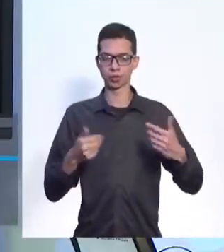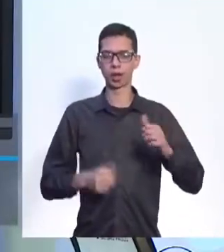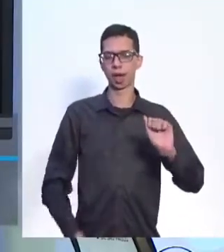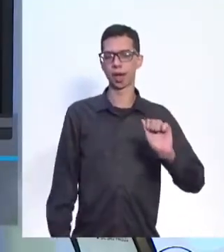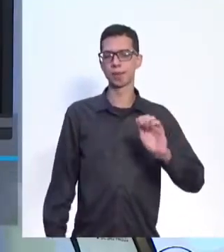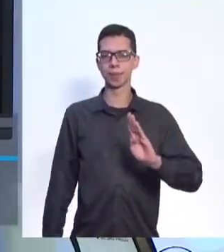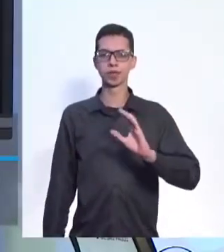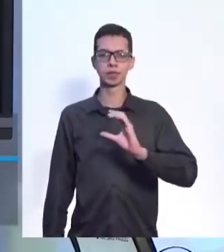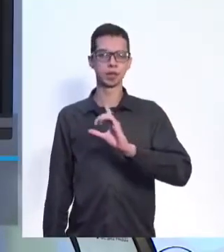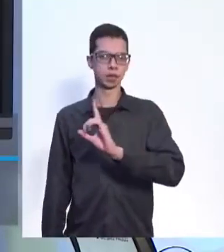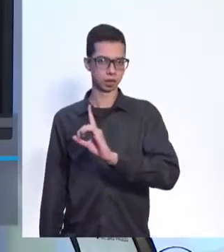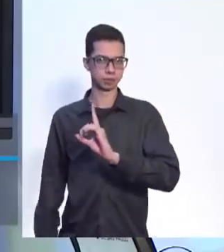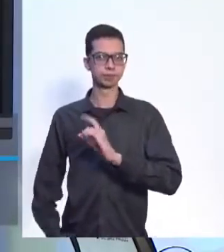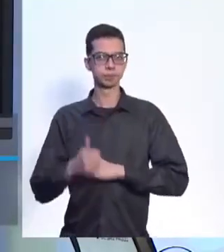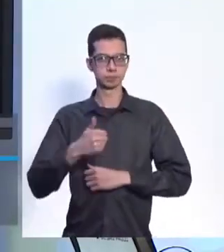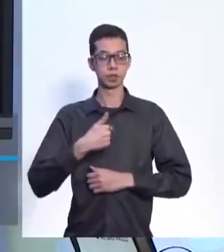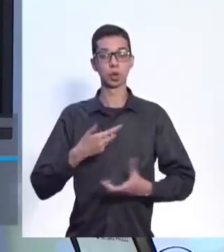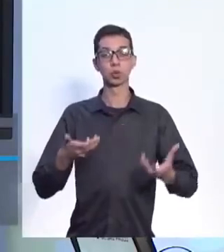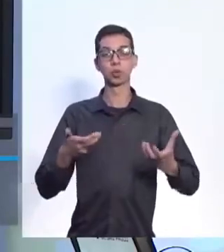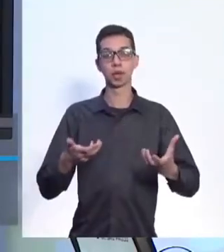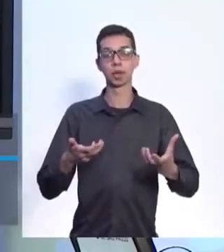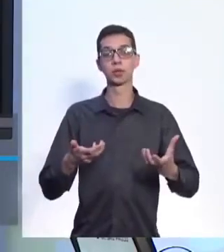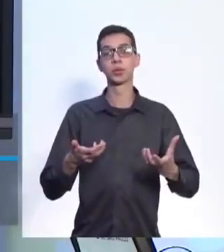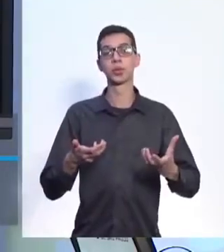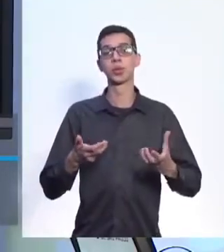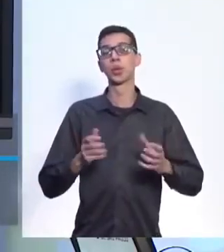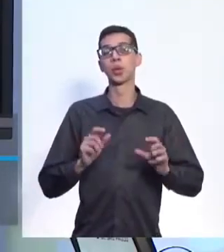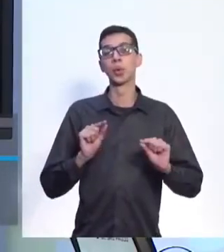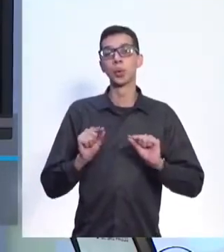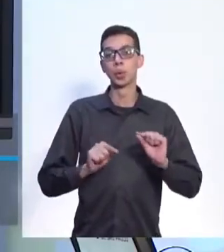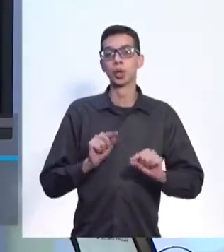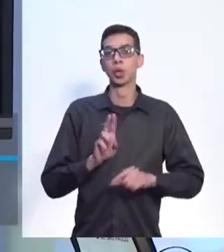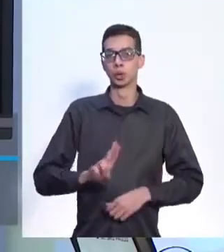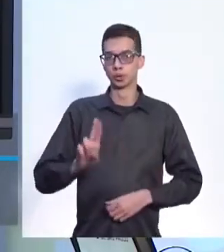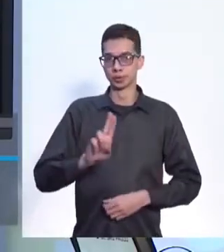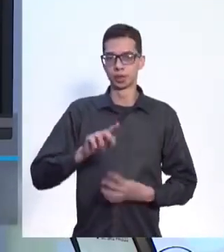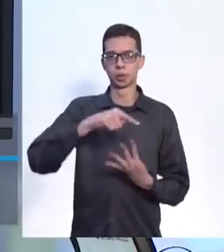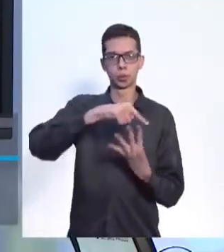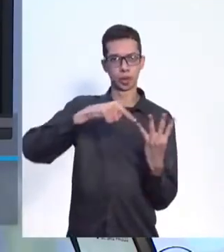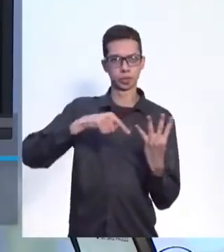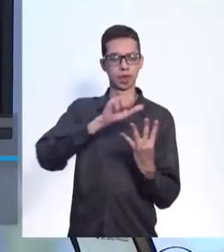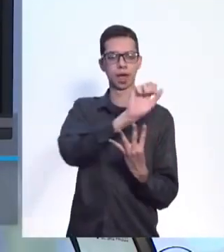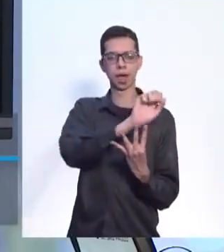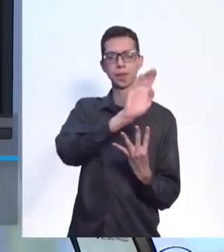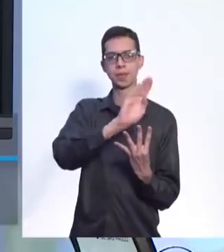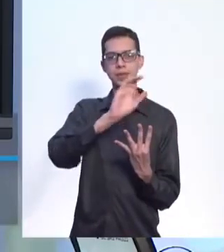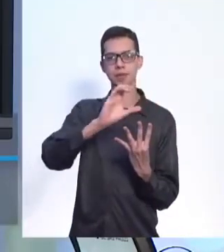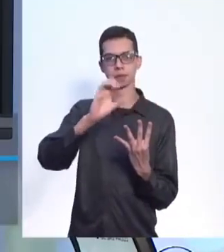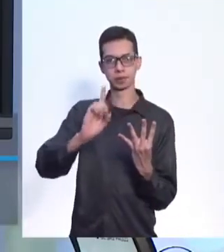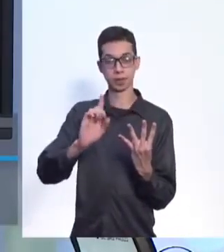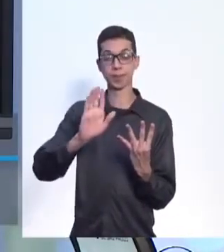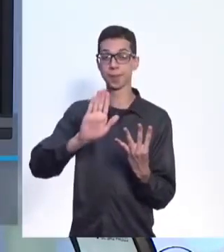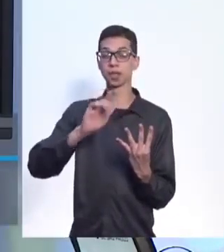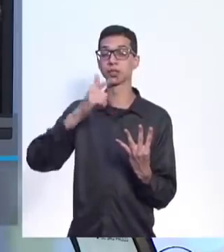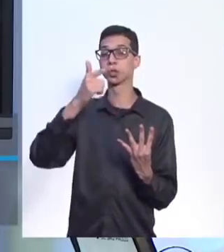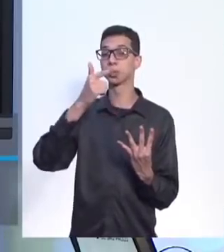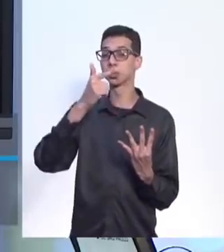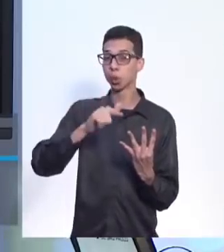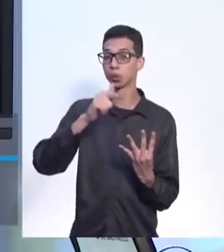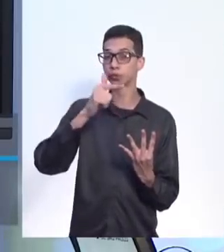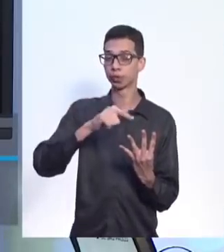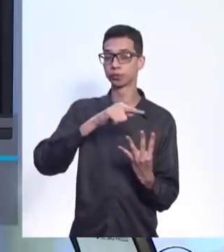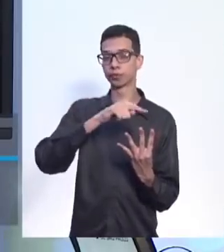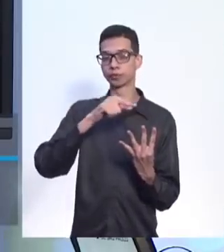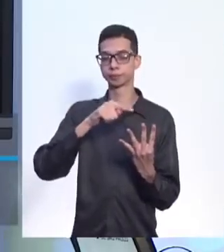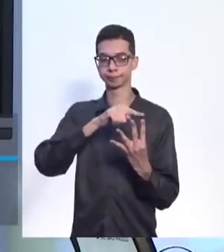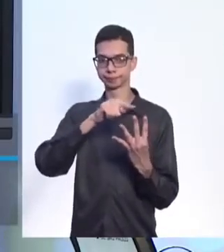D, e eu quero fazer conjuntos usando os próprios 4 elementos, mas sem repetir, lembra?